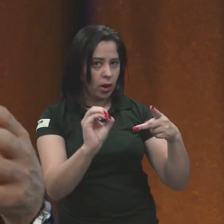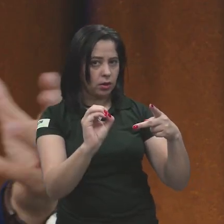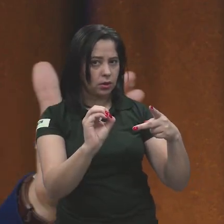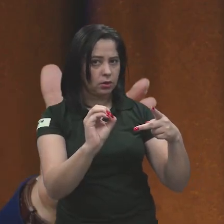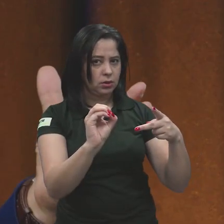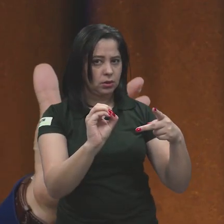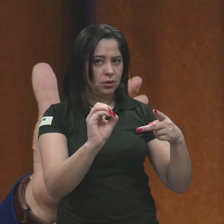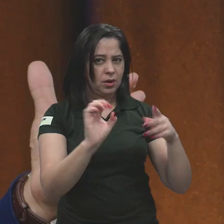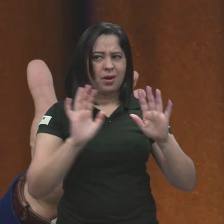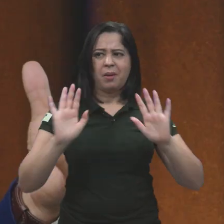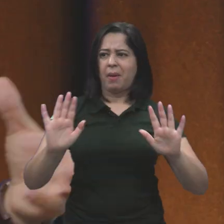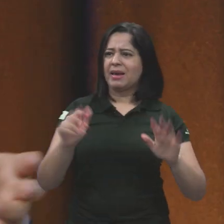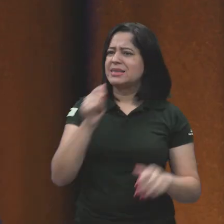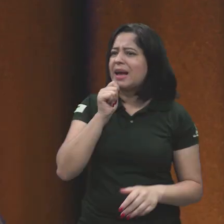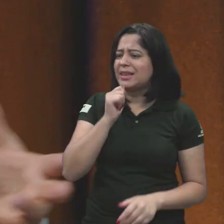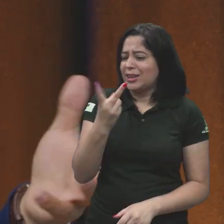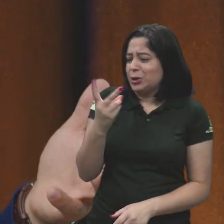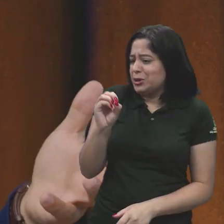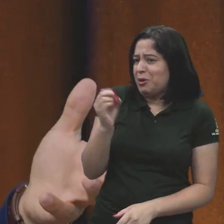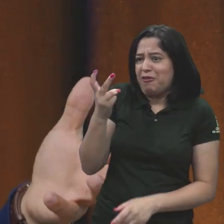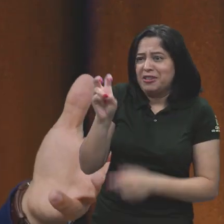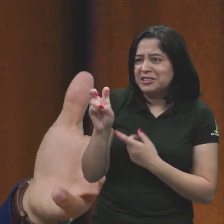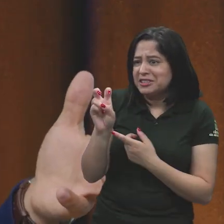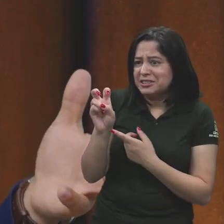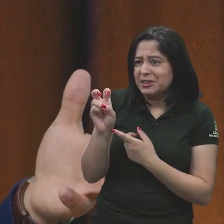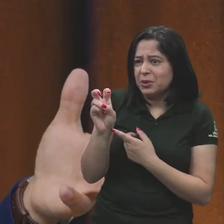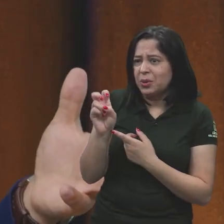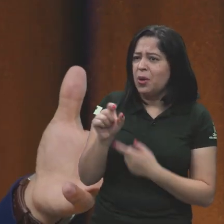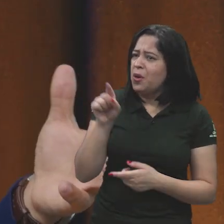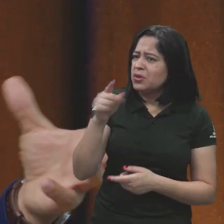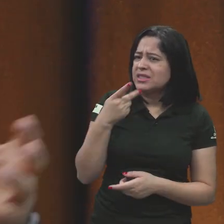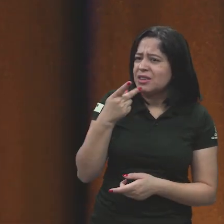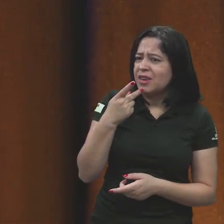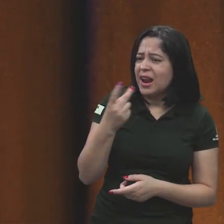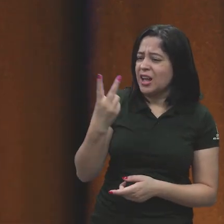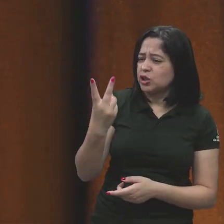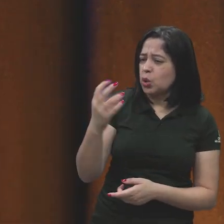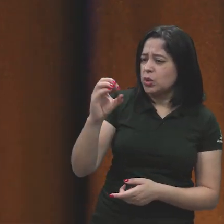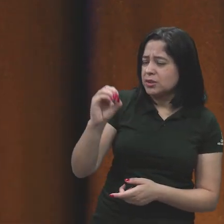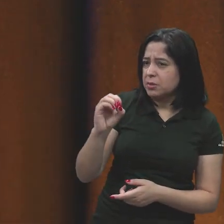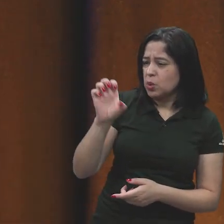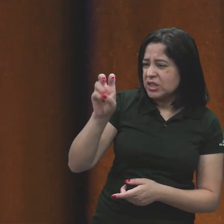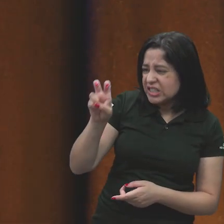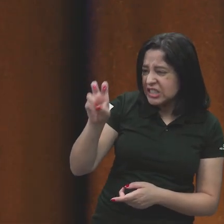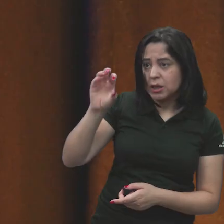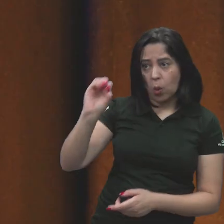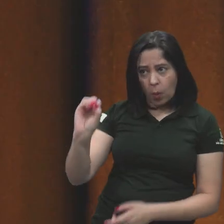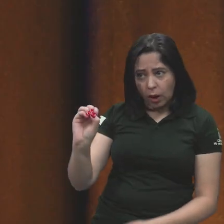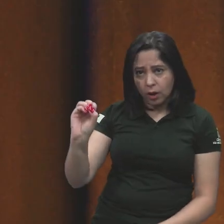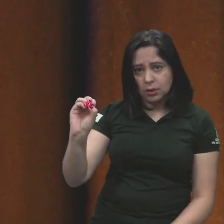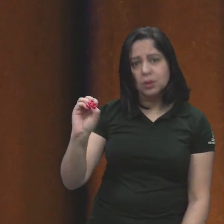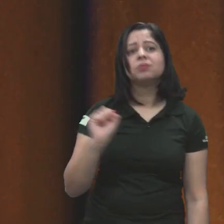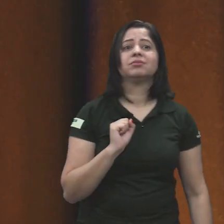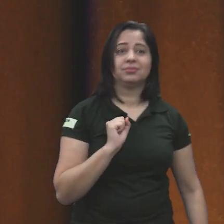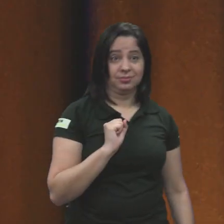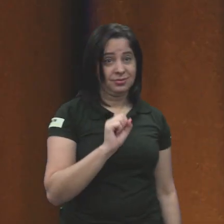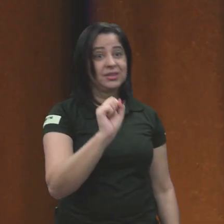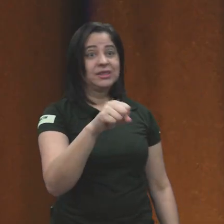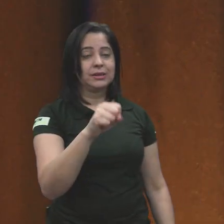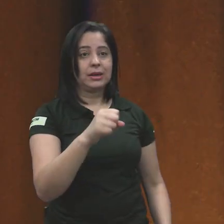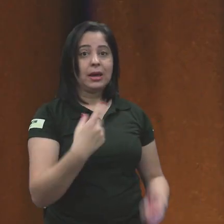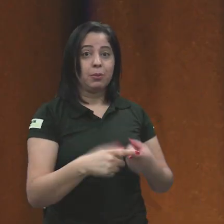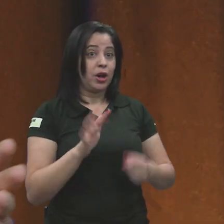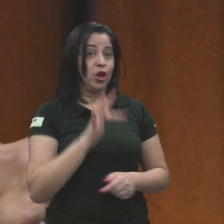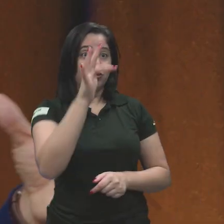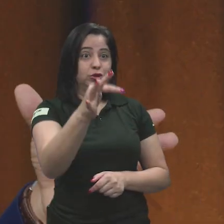falam, Sena, nós estamos em 2025 ainda, e você está falando de 25 anos para frente. Nós estamos falando